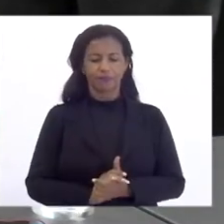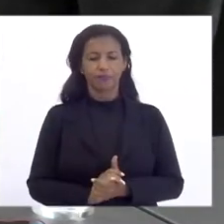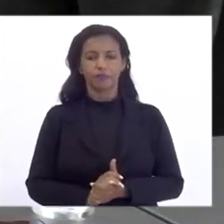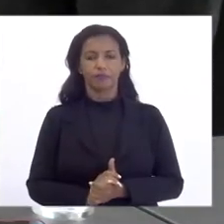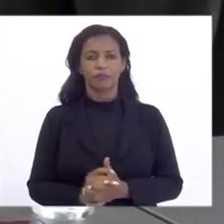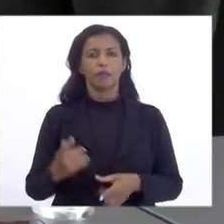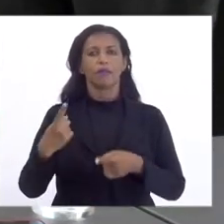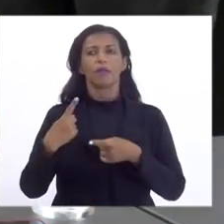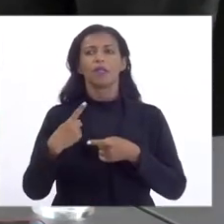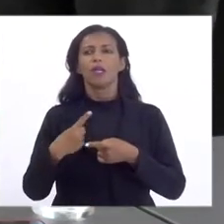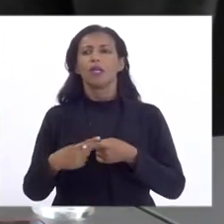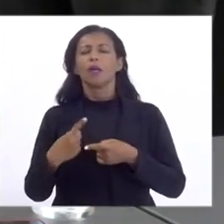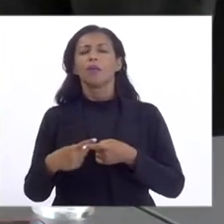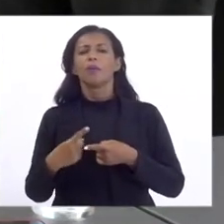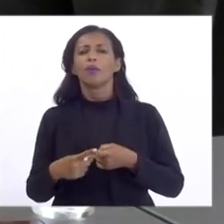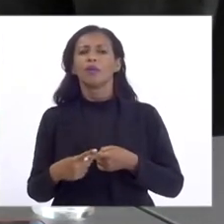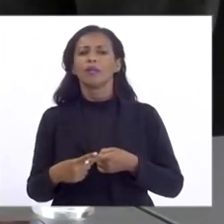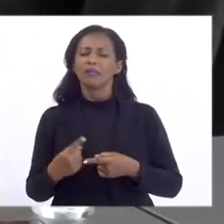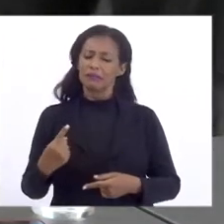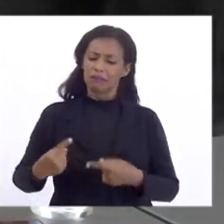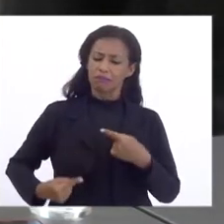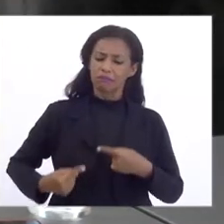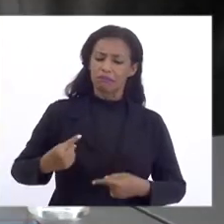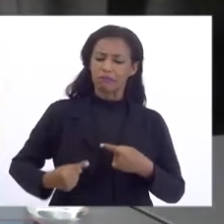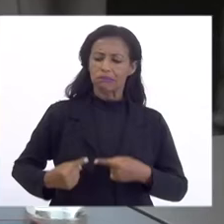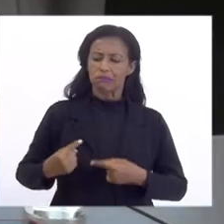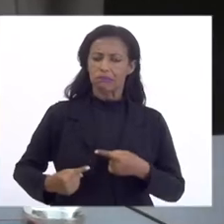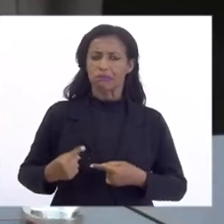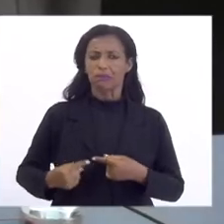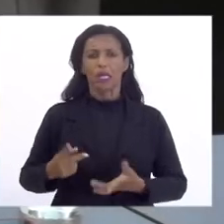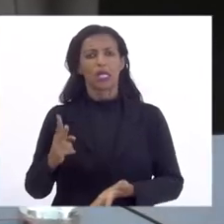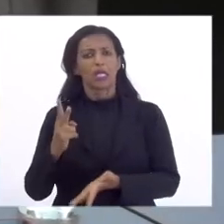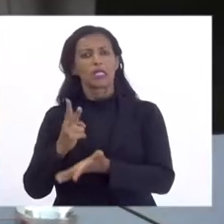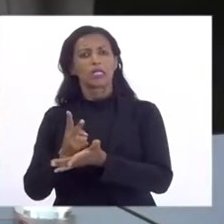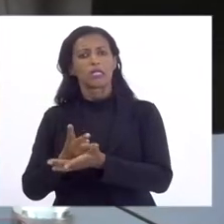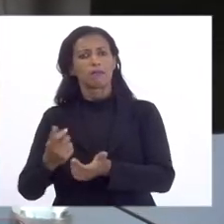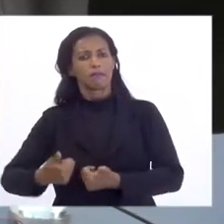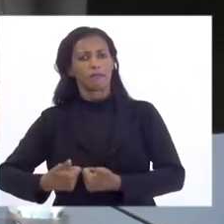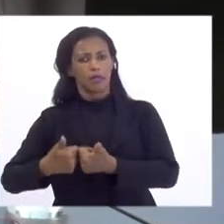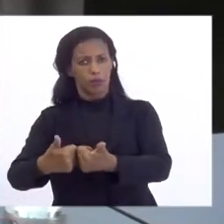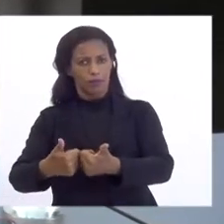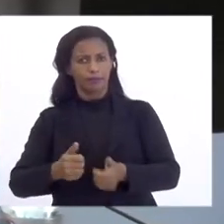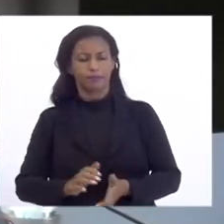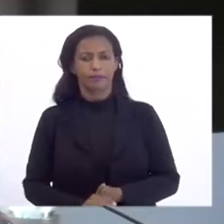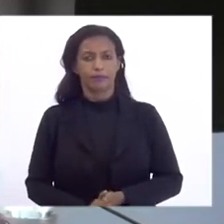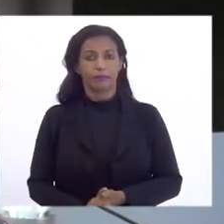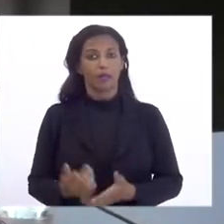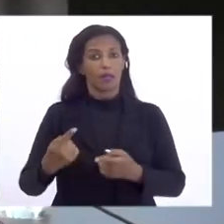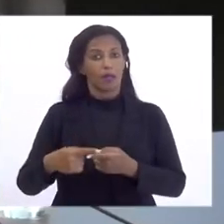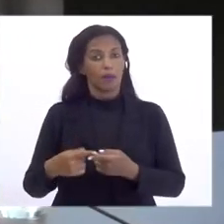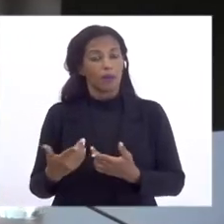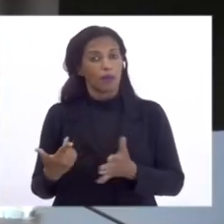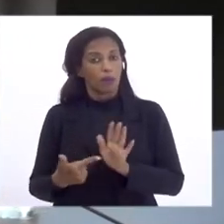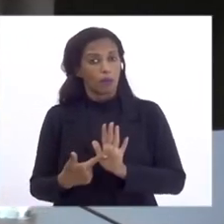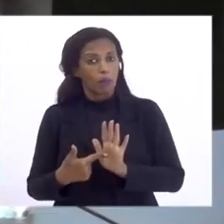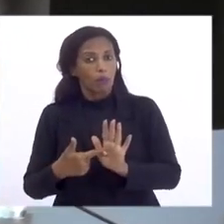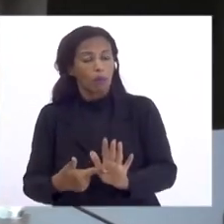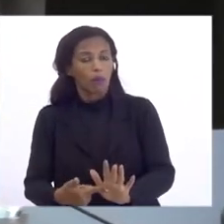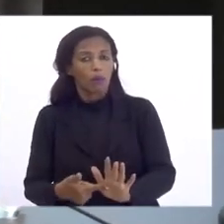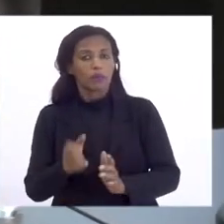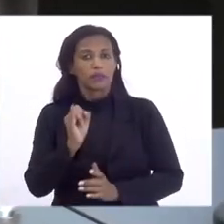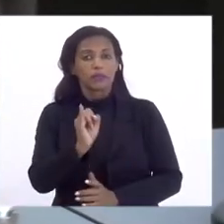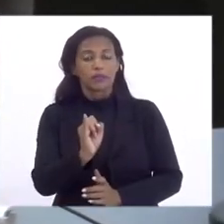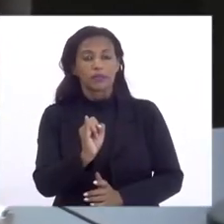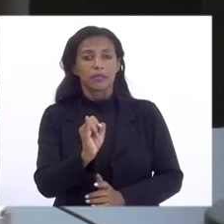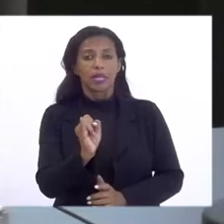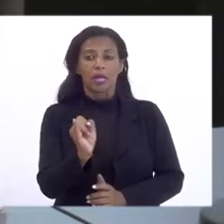essa solução política consensuada é sempre a melhor? Porque evidencia-se, se ela